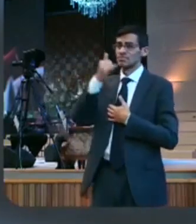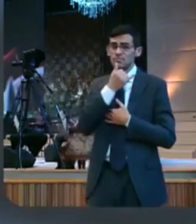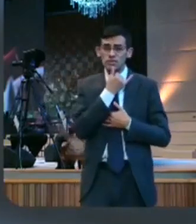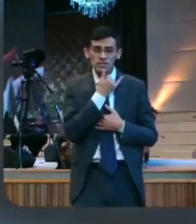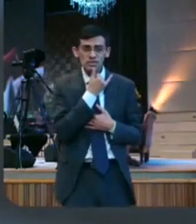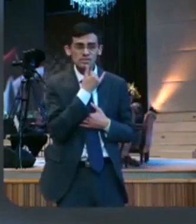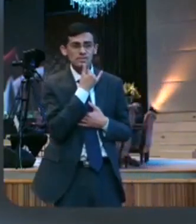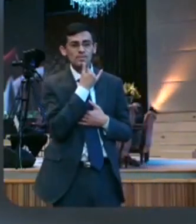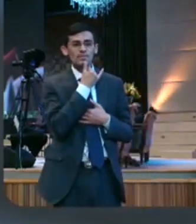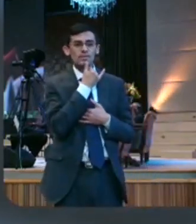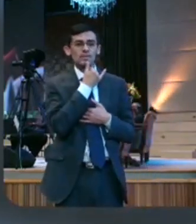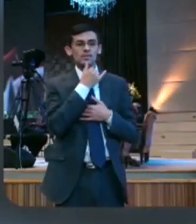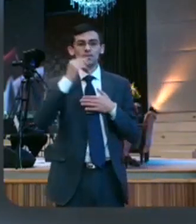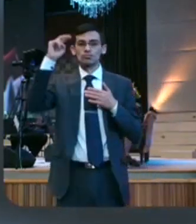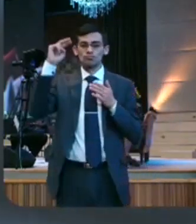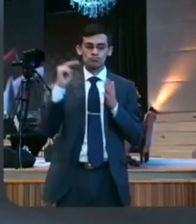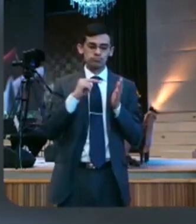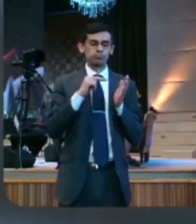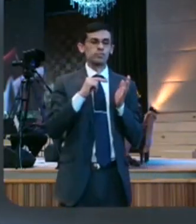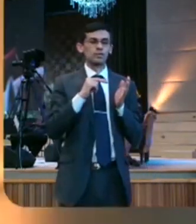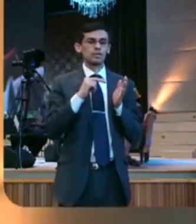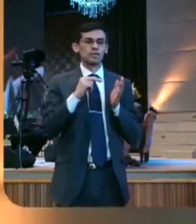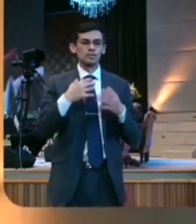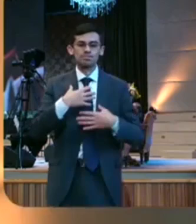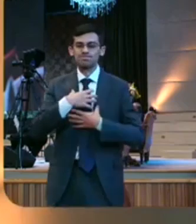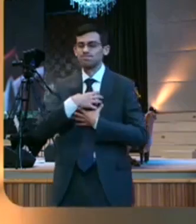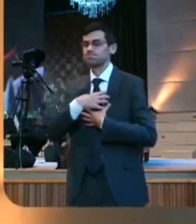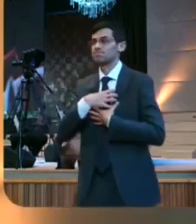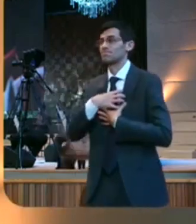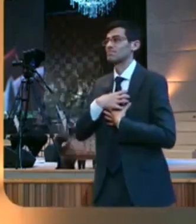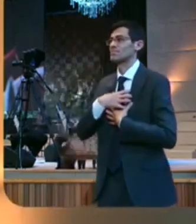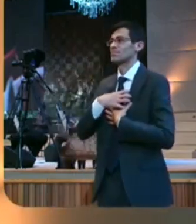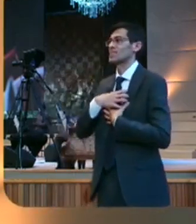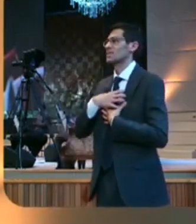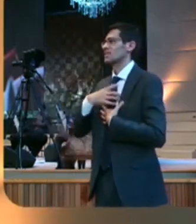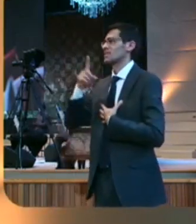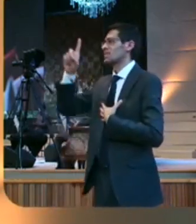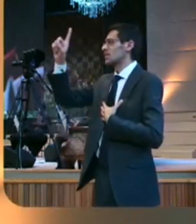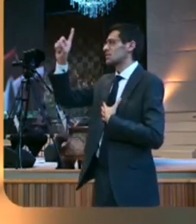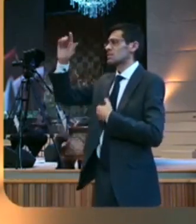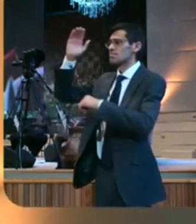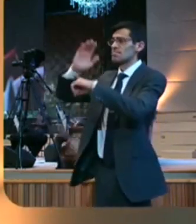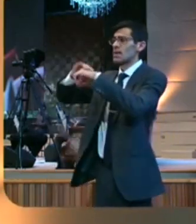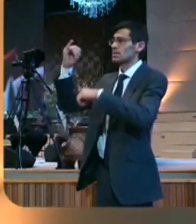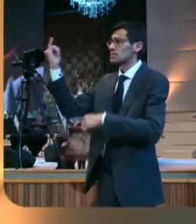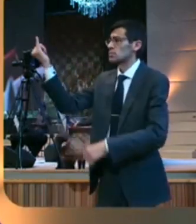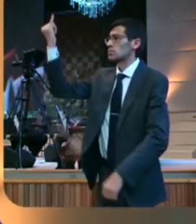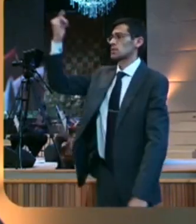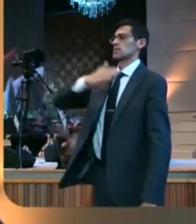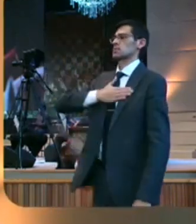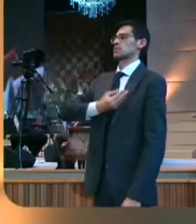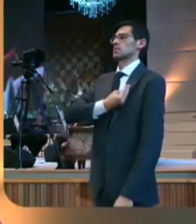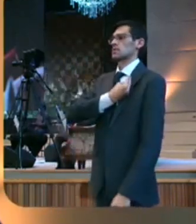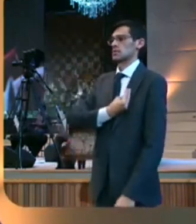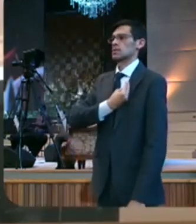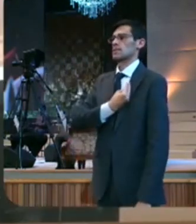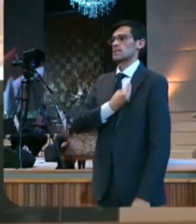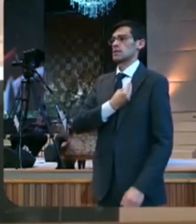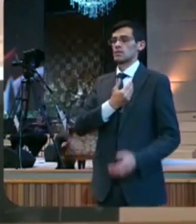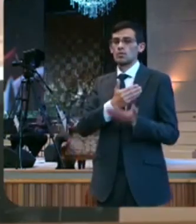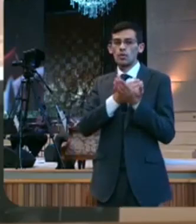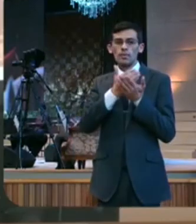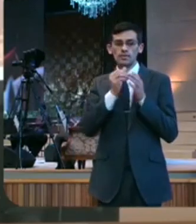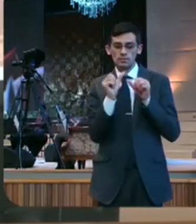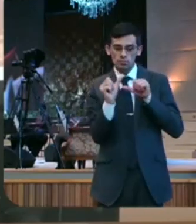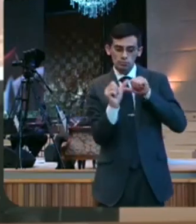de você. E a gente olha para o Senhor e diz: tu és o mais importante para mim. E a gente vai tirando e